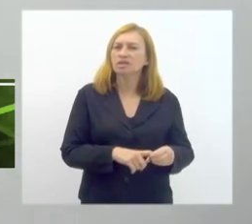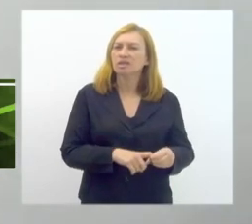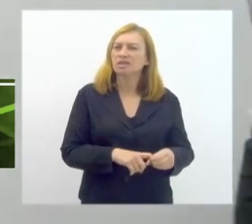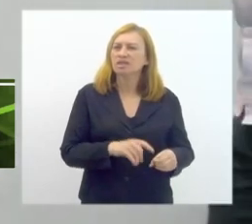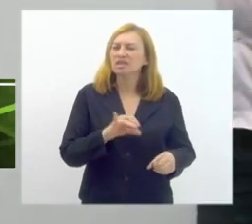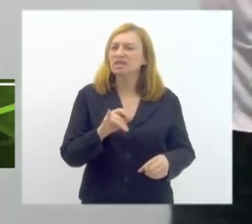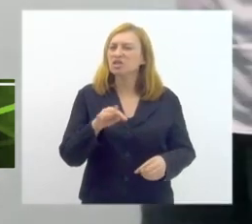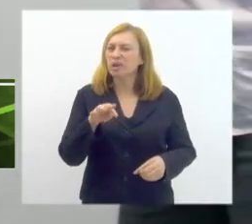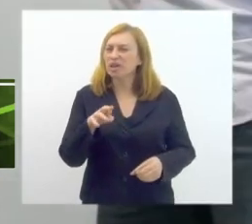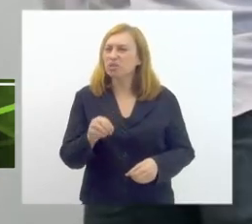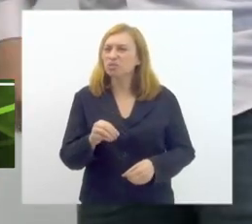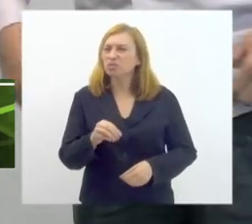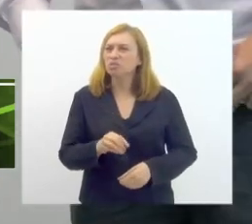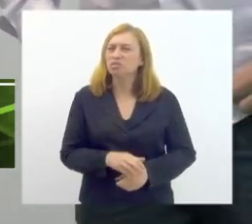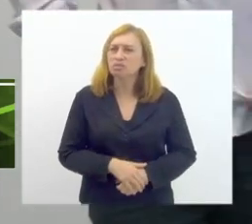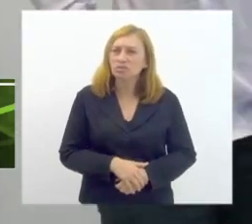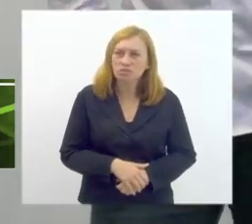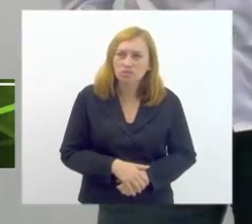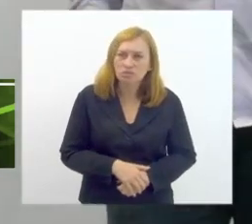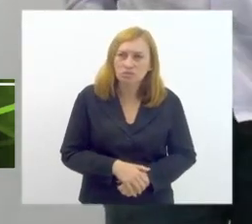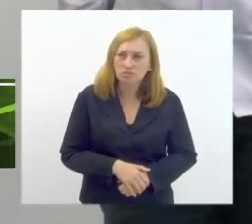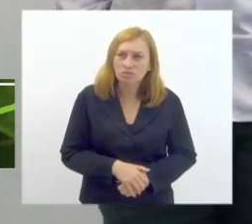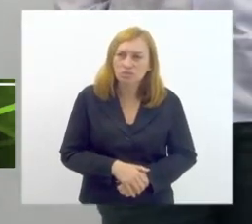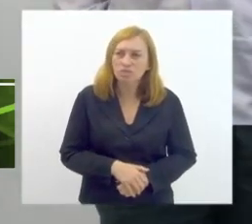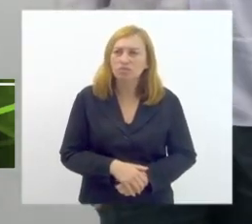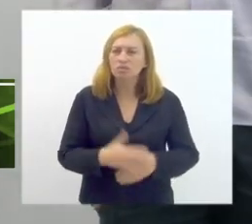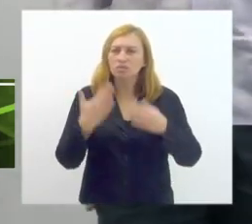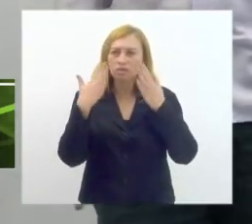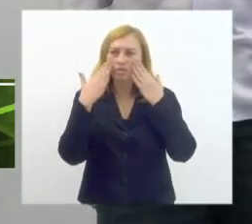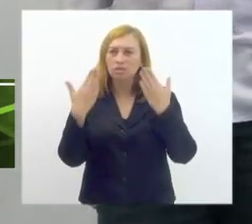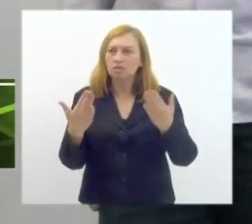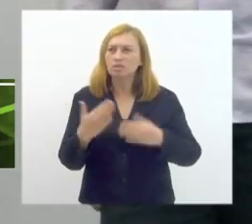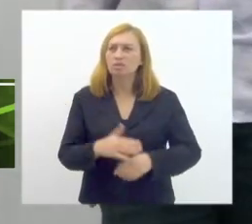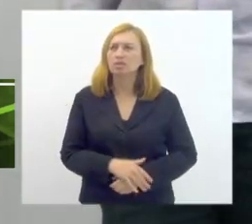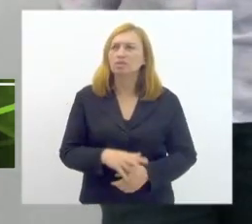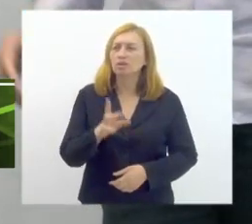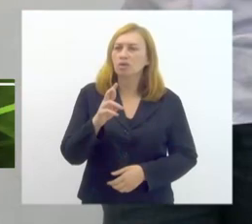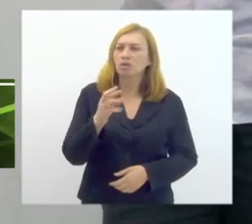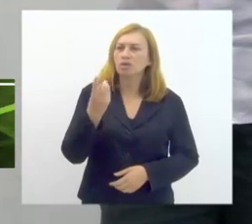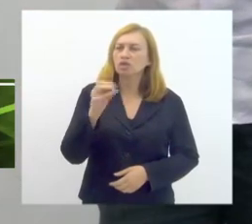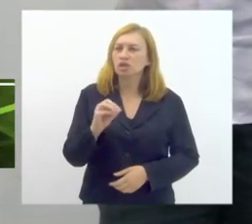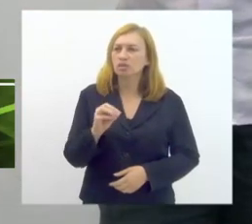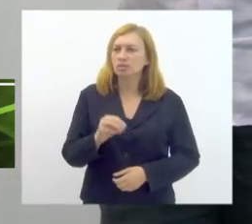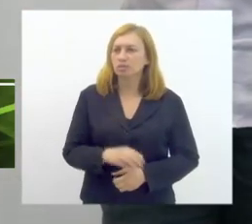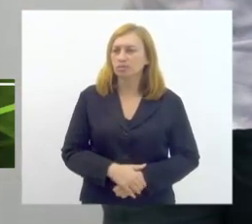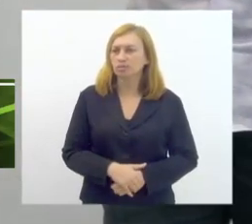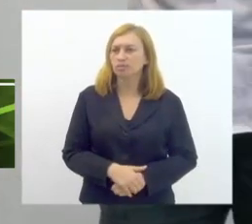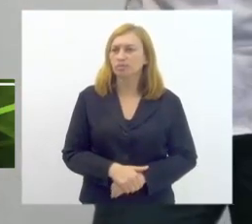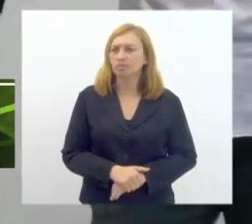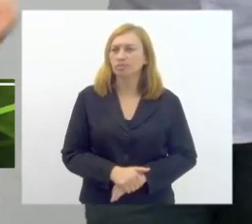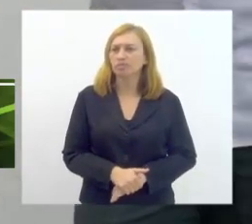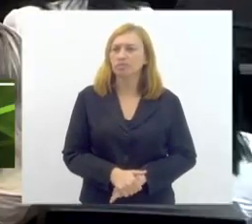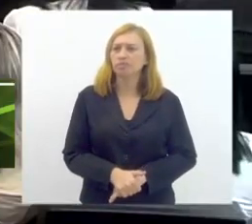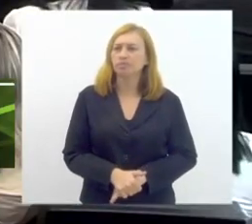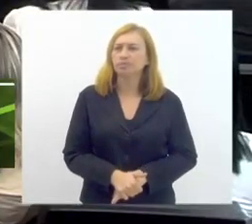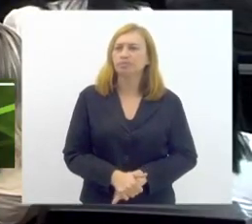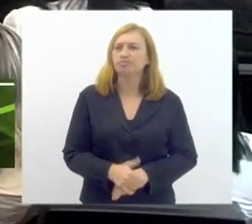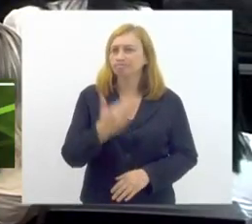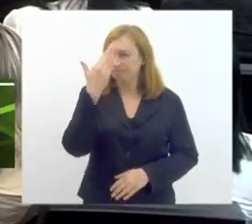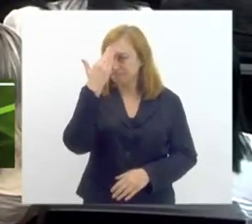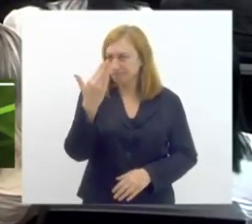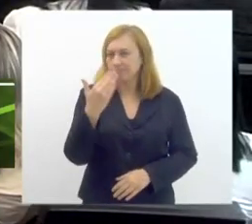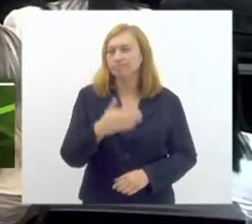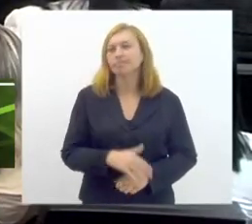o prefeito de Pinheiral, Ednardo Barbosa Oliveira, para fazer a apresentação. Rodrigo Lage, 10 minutos. Obrigado,